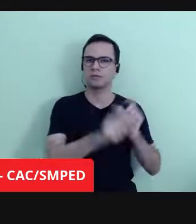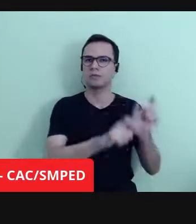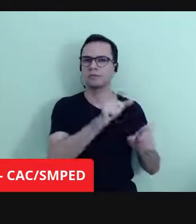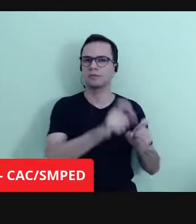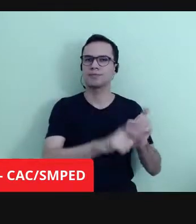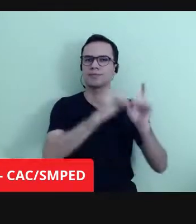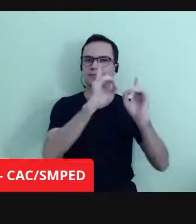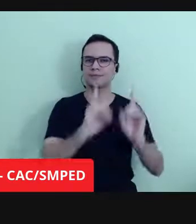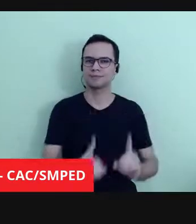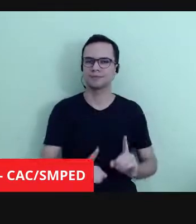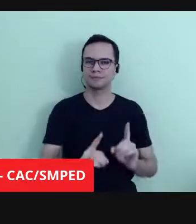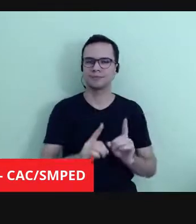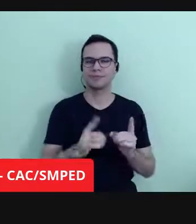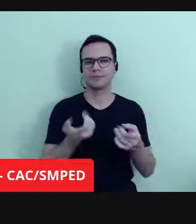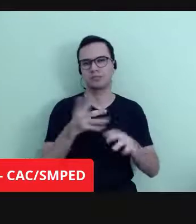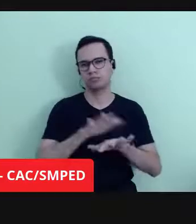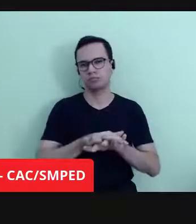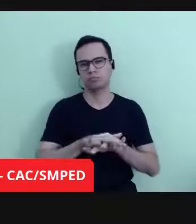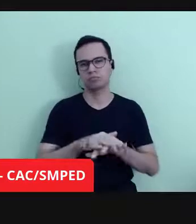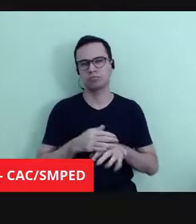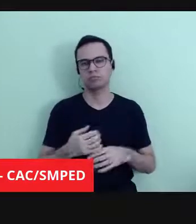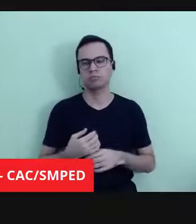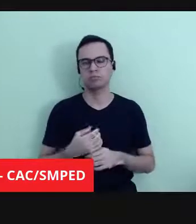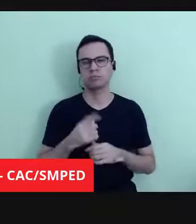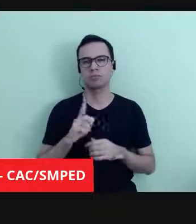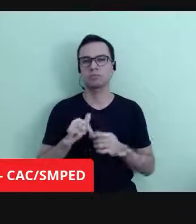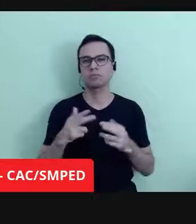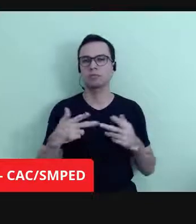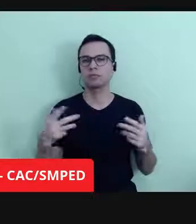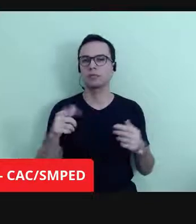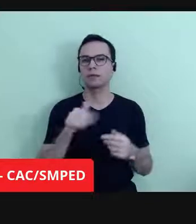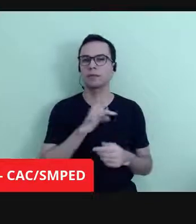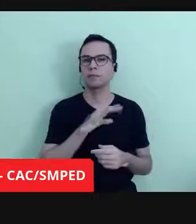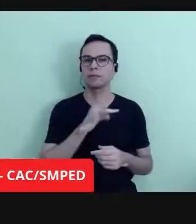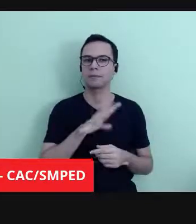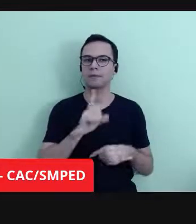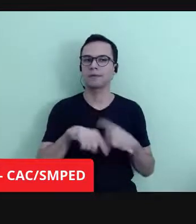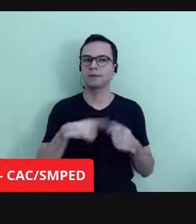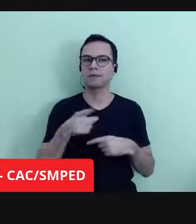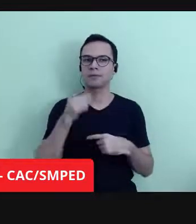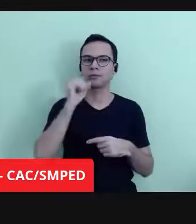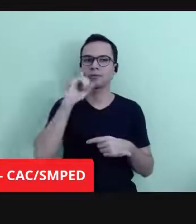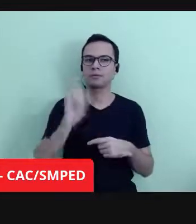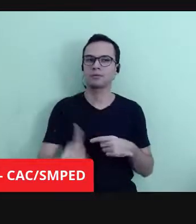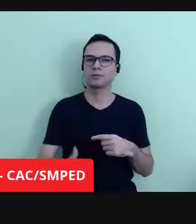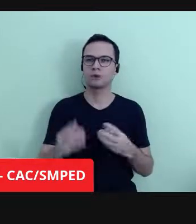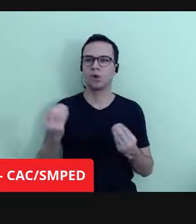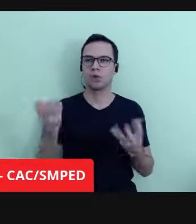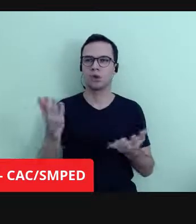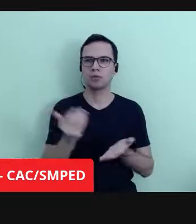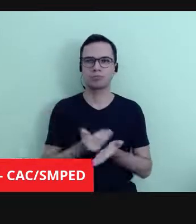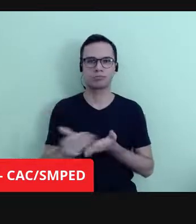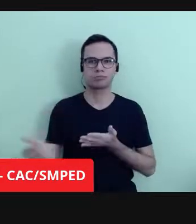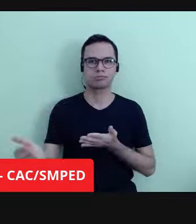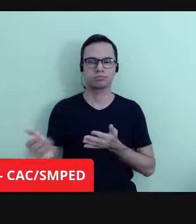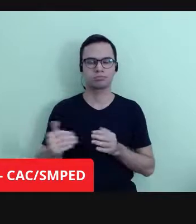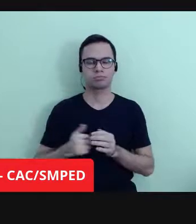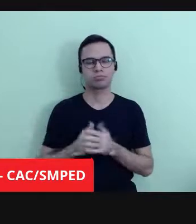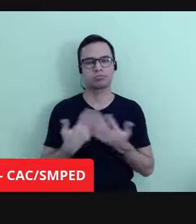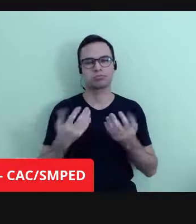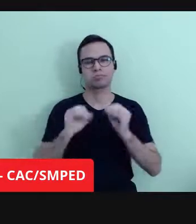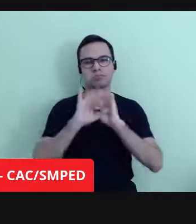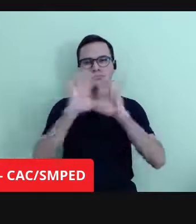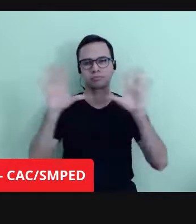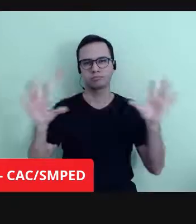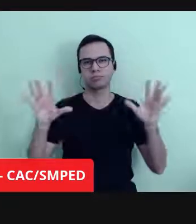deficiência nas programações, e muitas vezes tem medo e acaba não sabe como começar, né? Então, assim, obviamente,